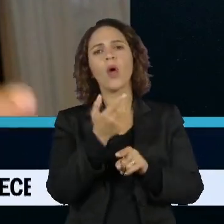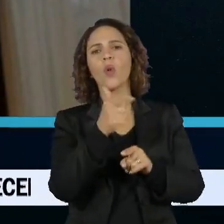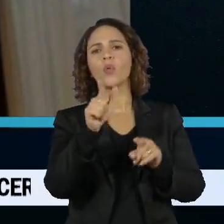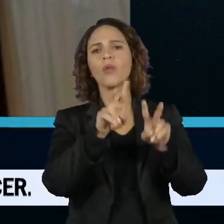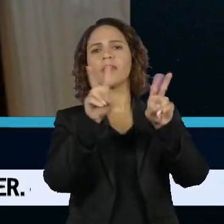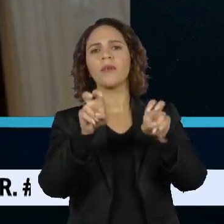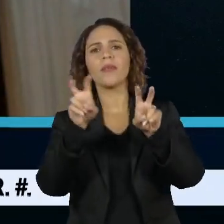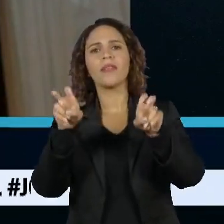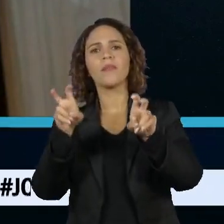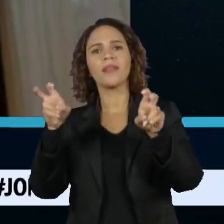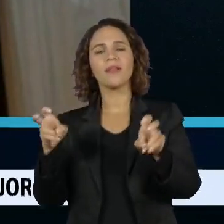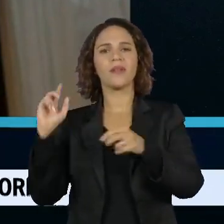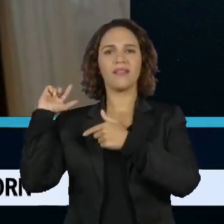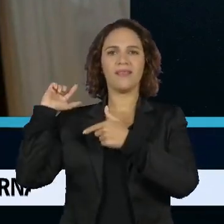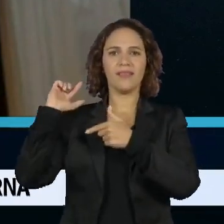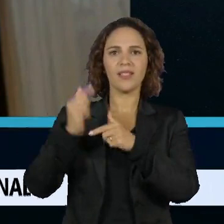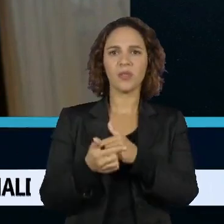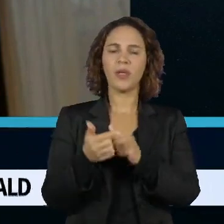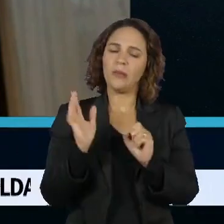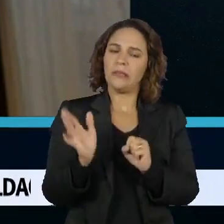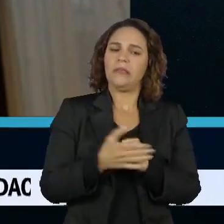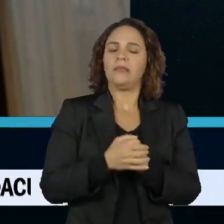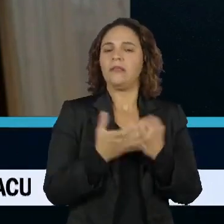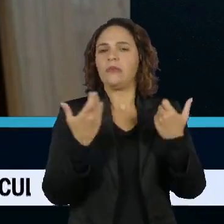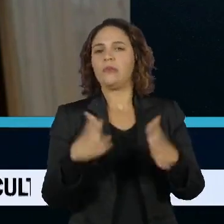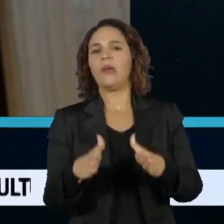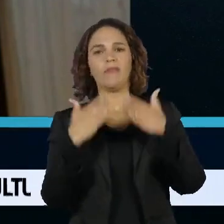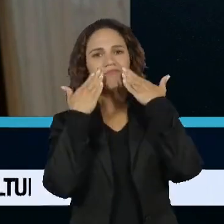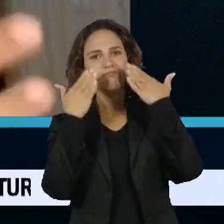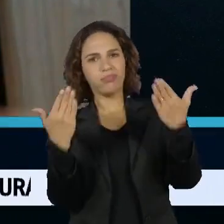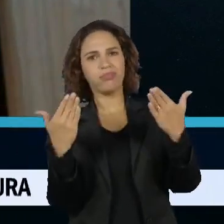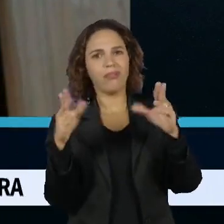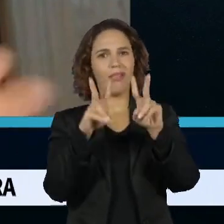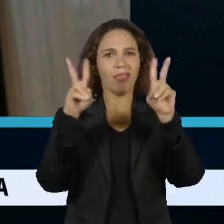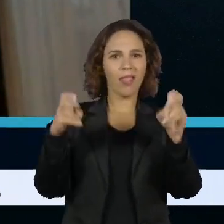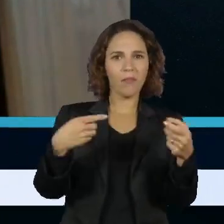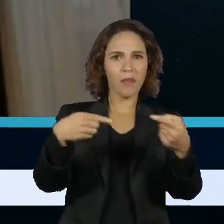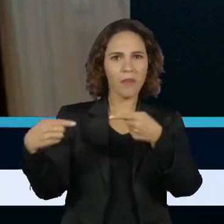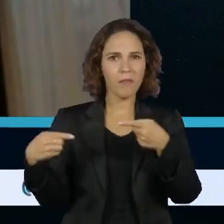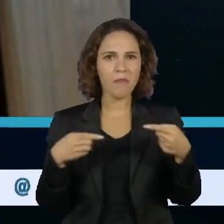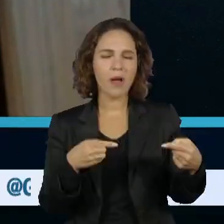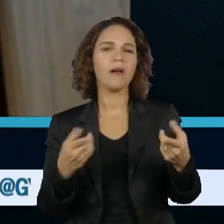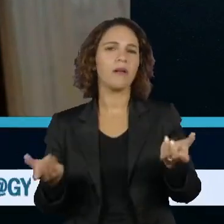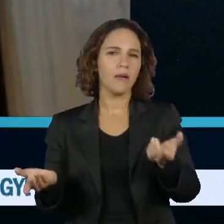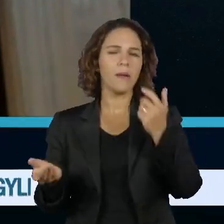temas tabus e que não eram... O CARF era um tabu,